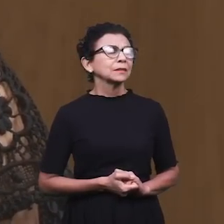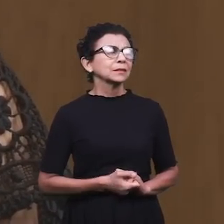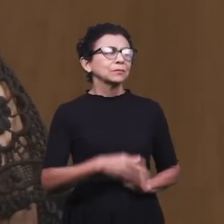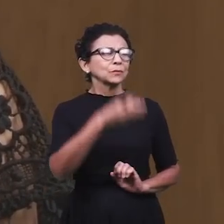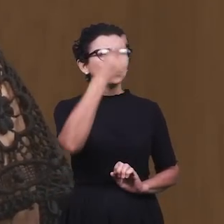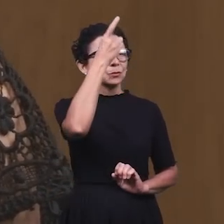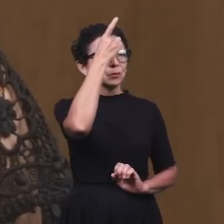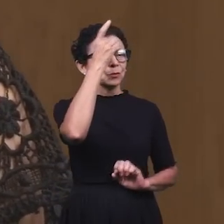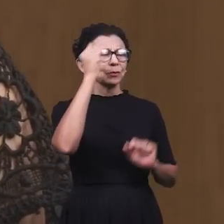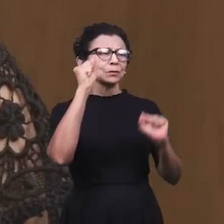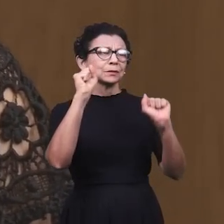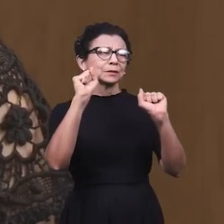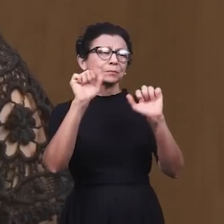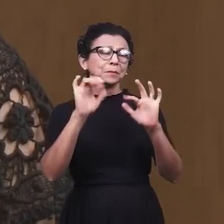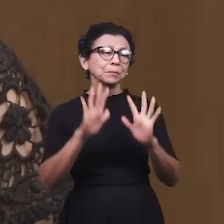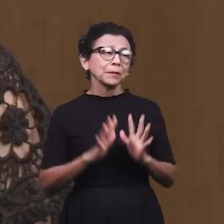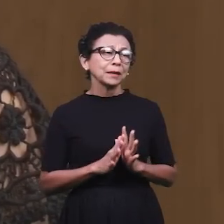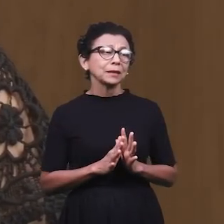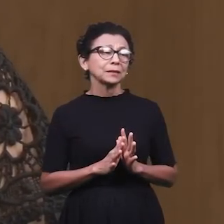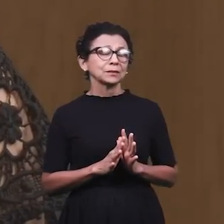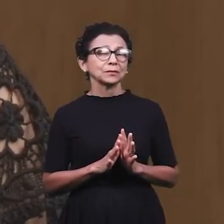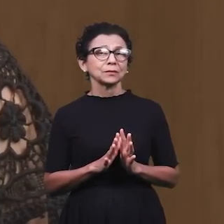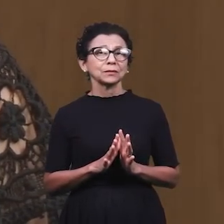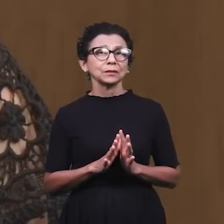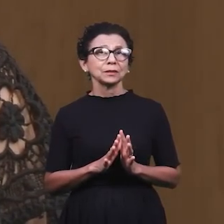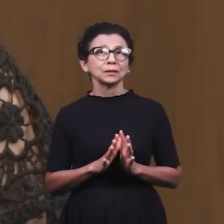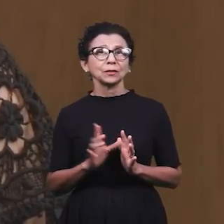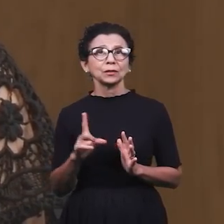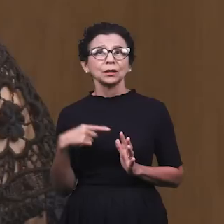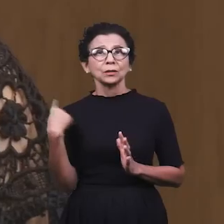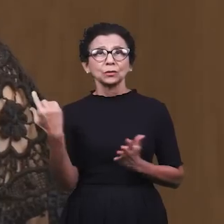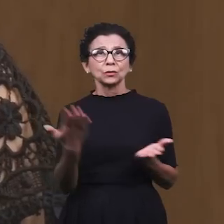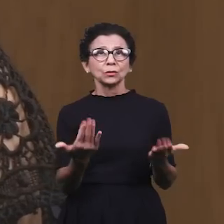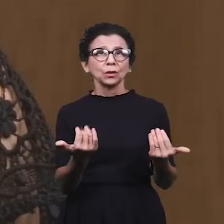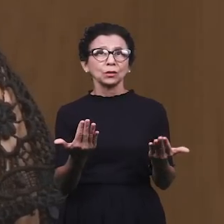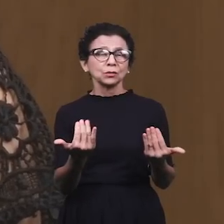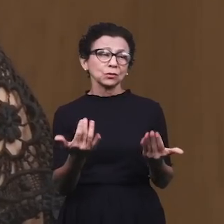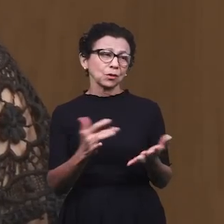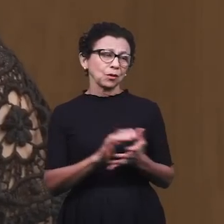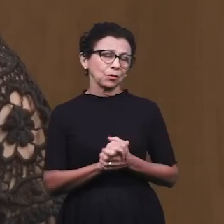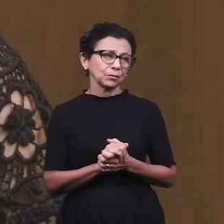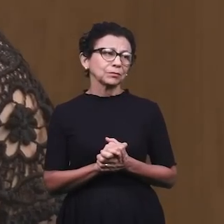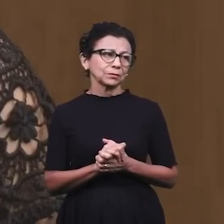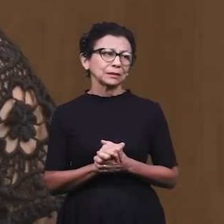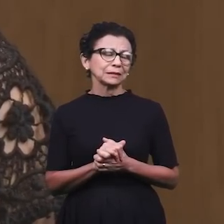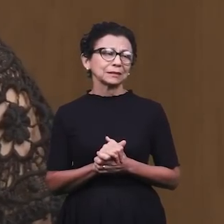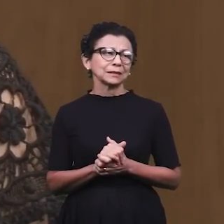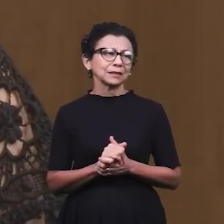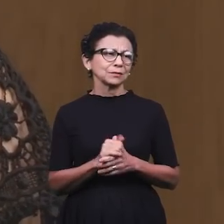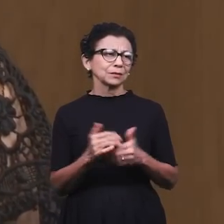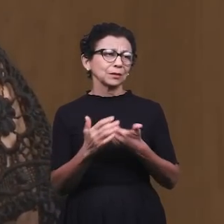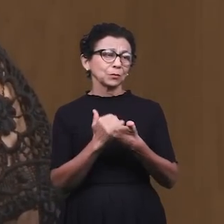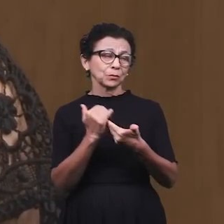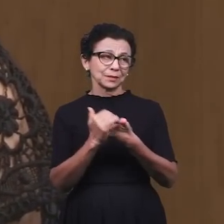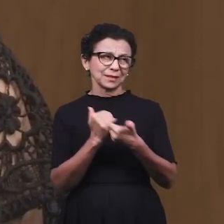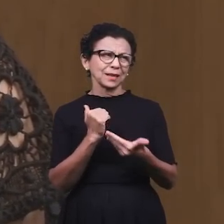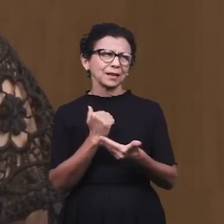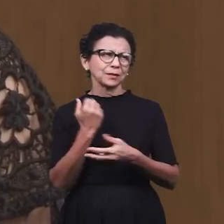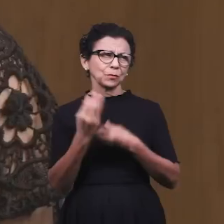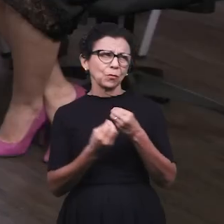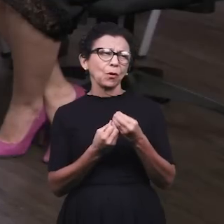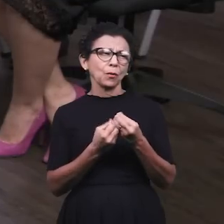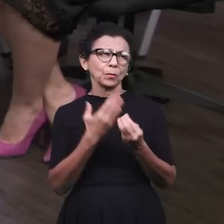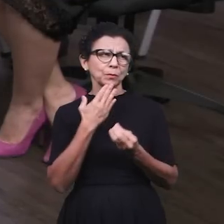né, pastor Gilson? Então, eu queria, assim, um conselho para nós jovens, né? A palavra diz que nós devemos buscar com zelo os dons espirituais,